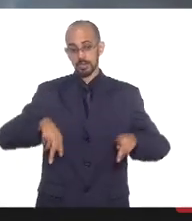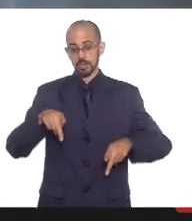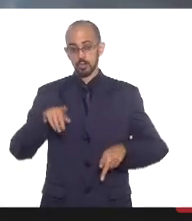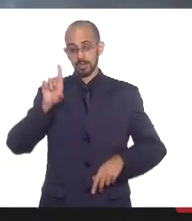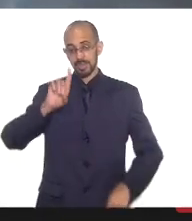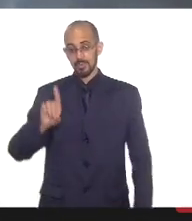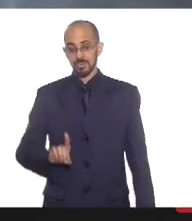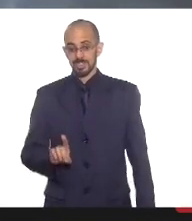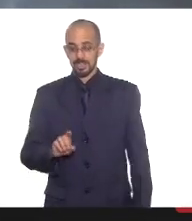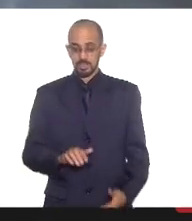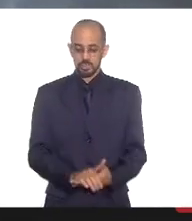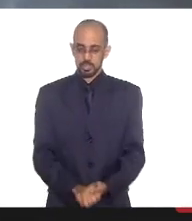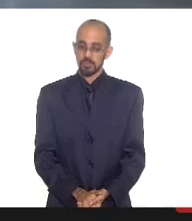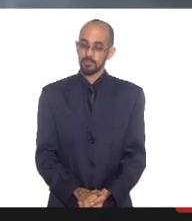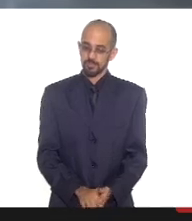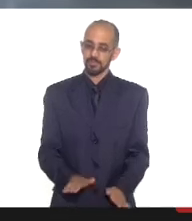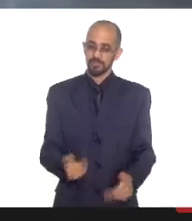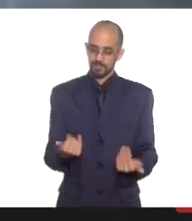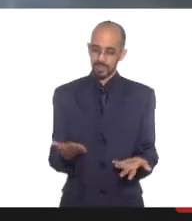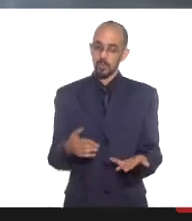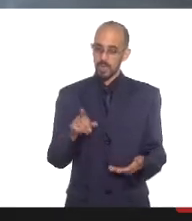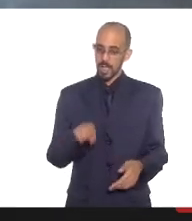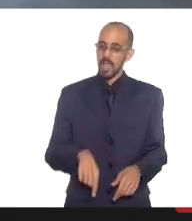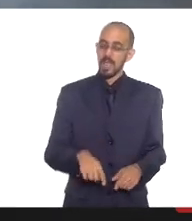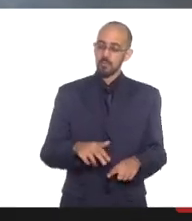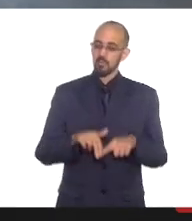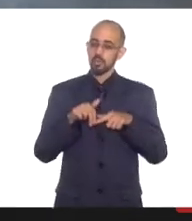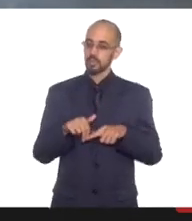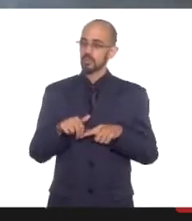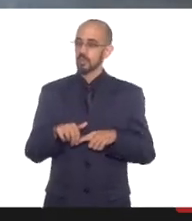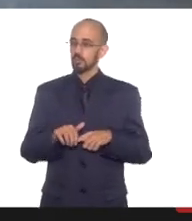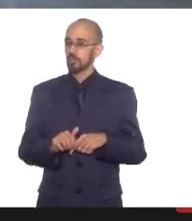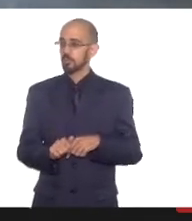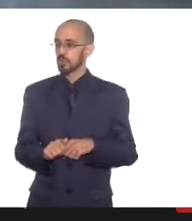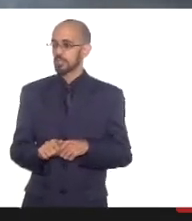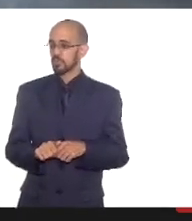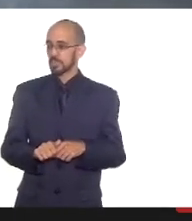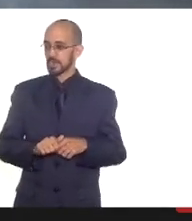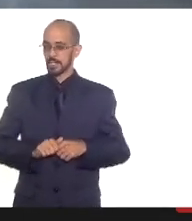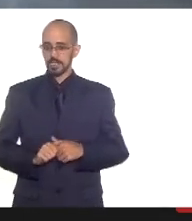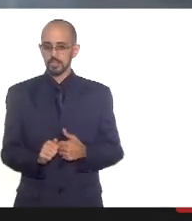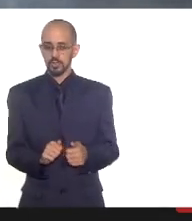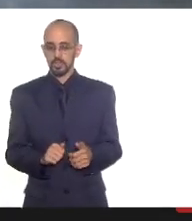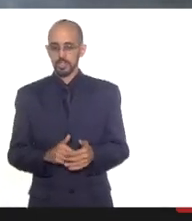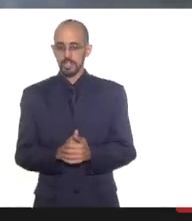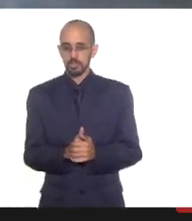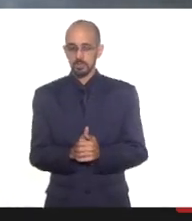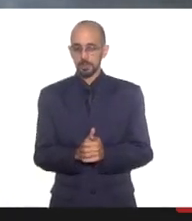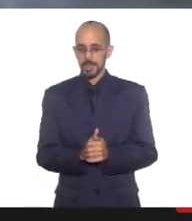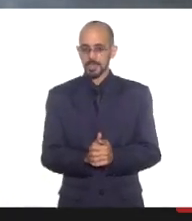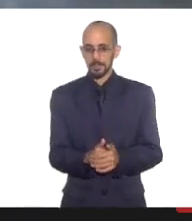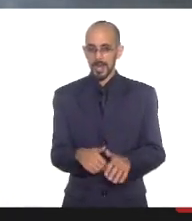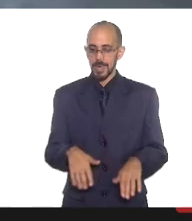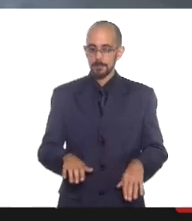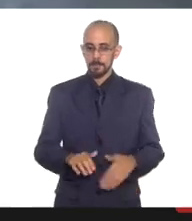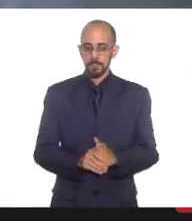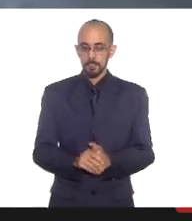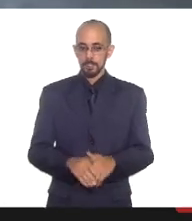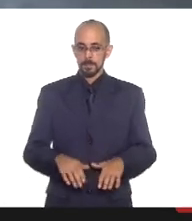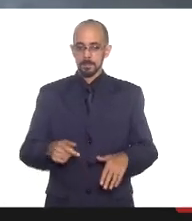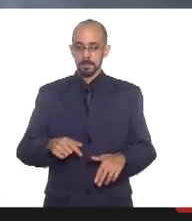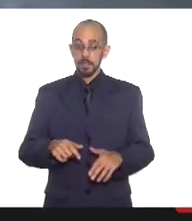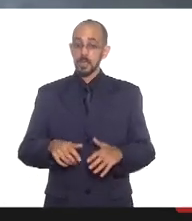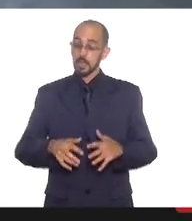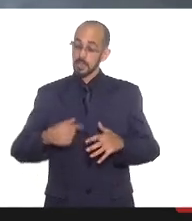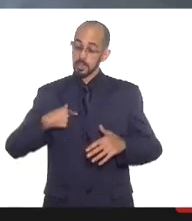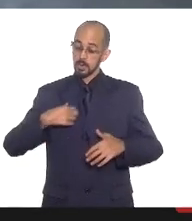bom então é isso nós temos ainda um espaço da ser ajustado e me atriz